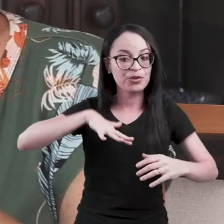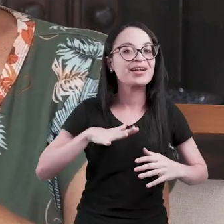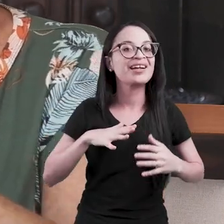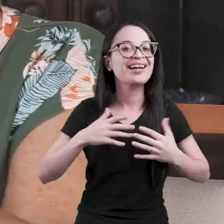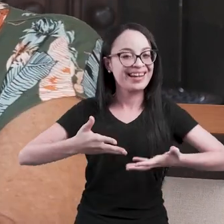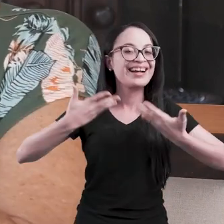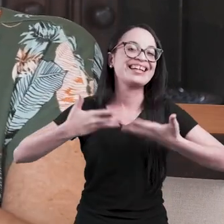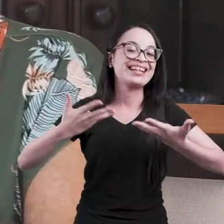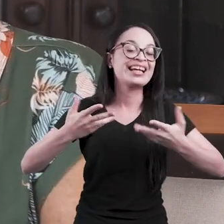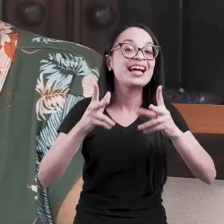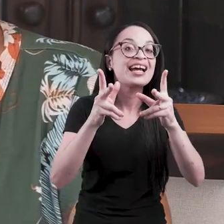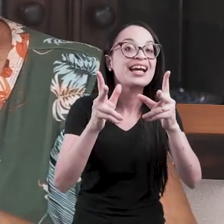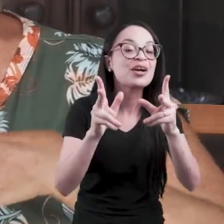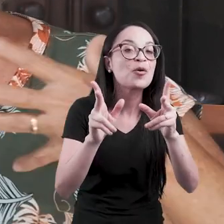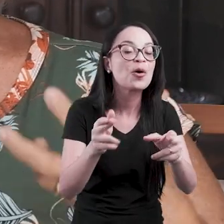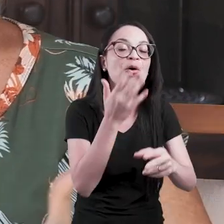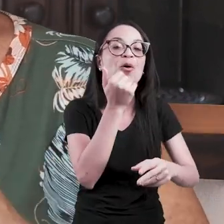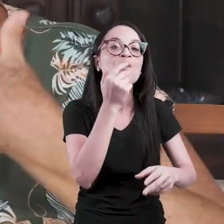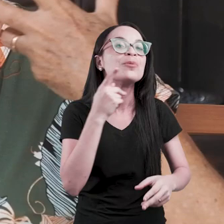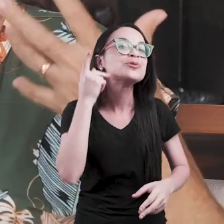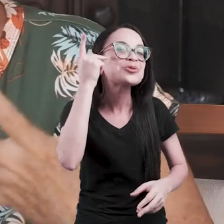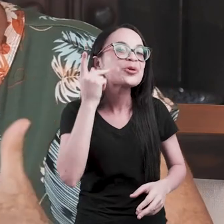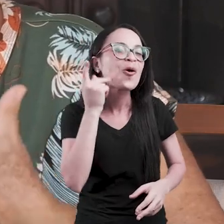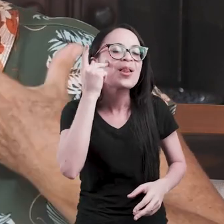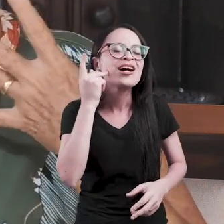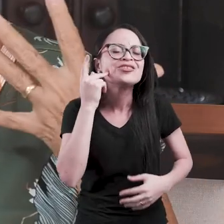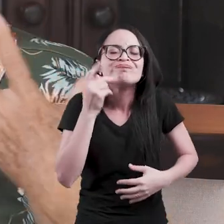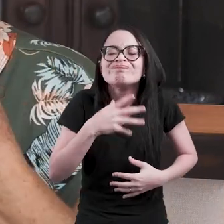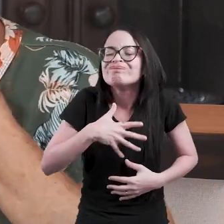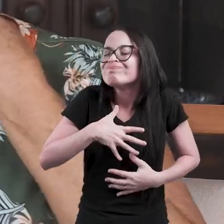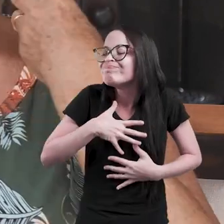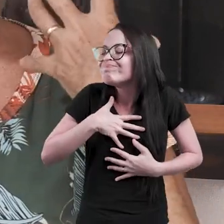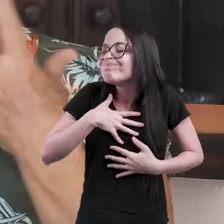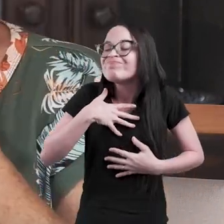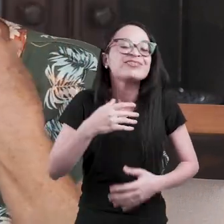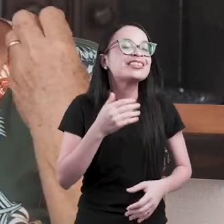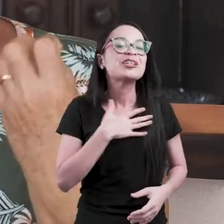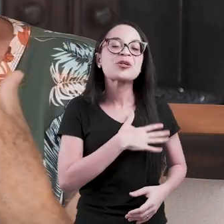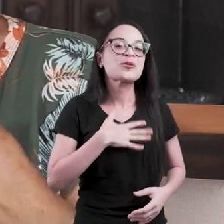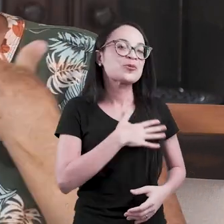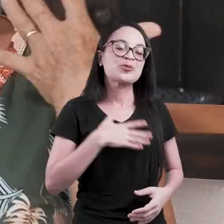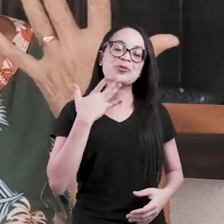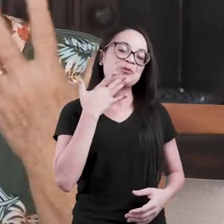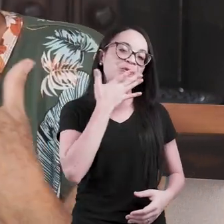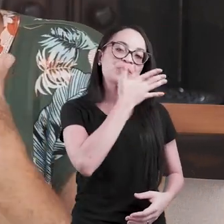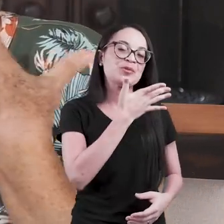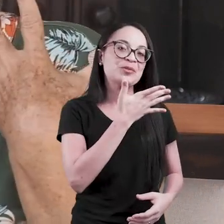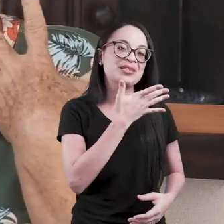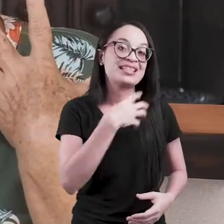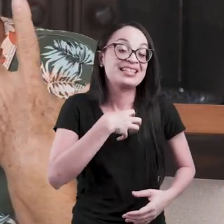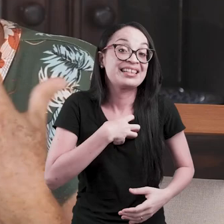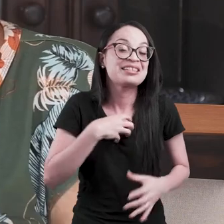você consome um pedaço de chocolate, né, que você tem aquele prazer, aquele aroma, aquele sabor, né, que